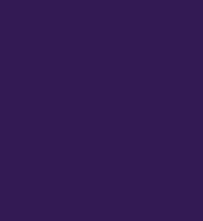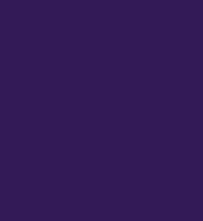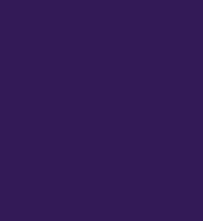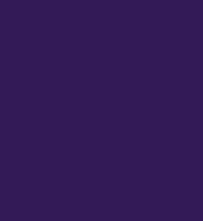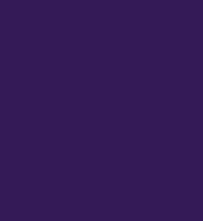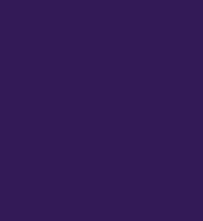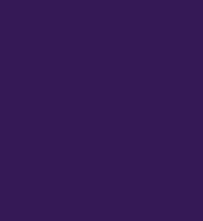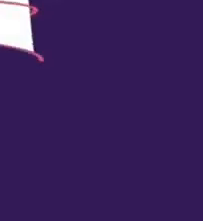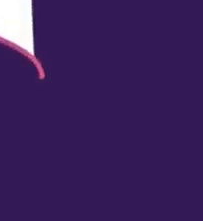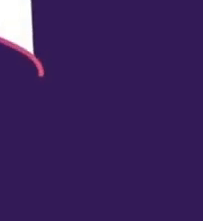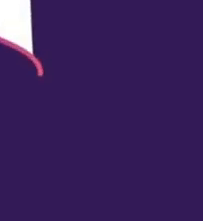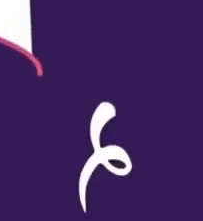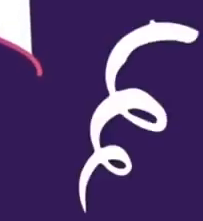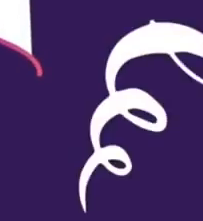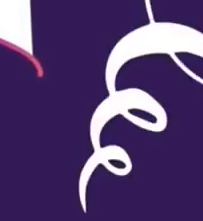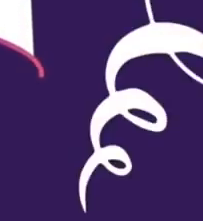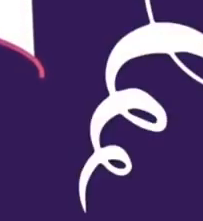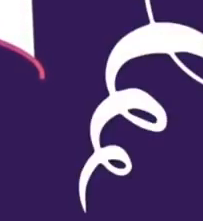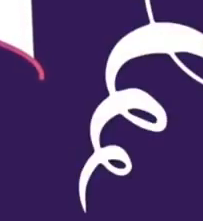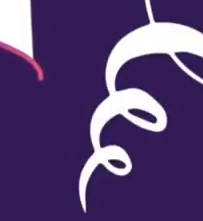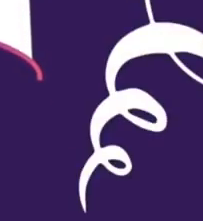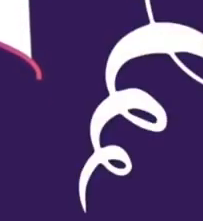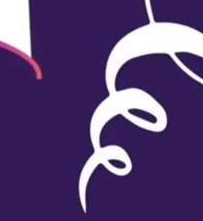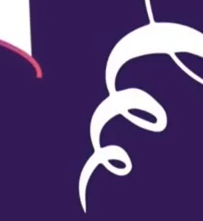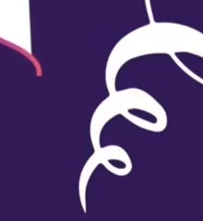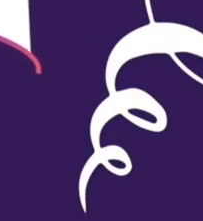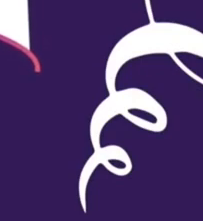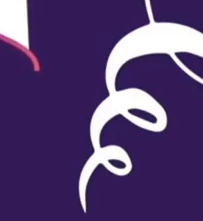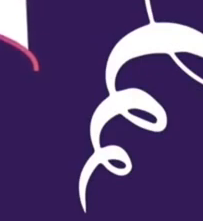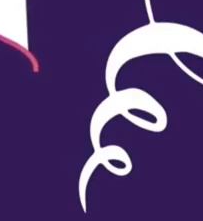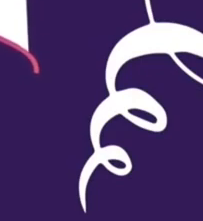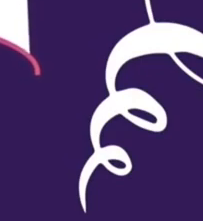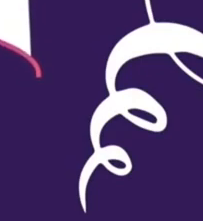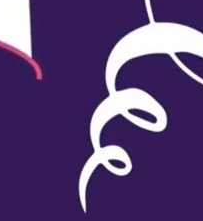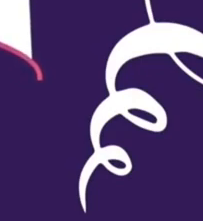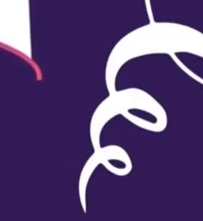Ninguém vai me impedir de cantar e lutar.